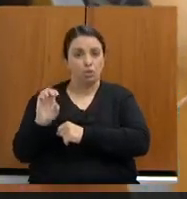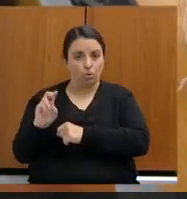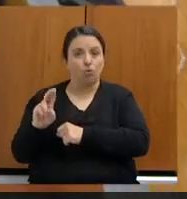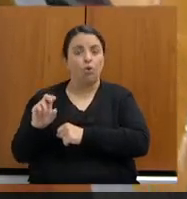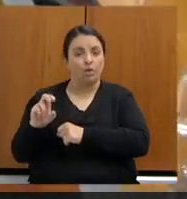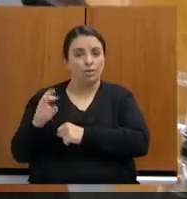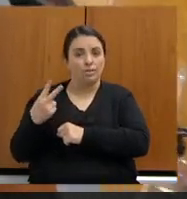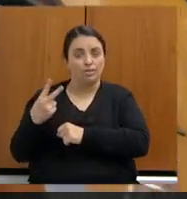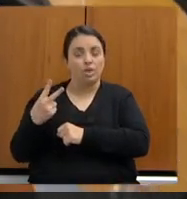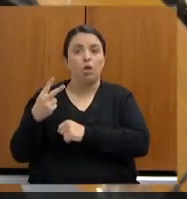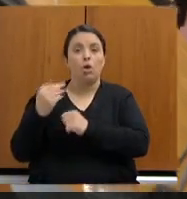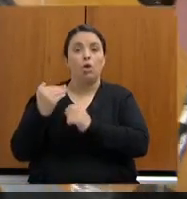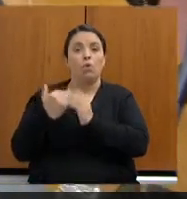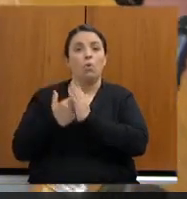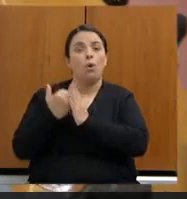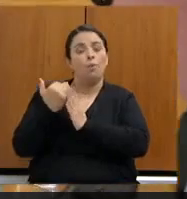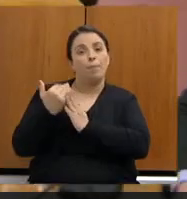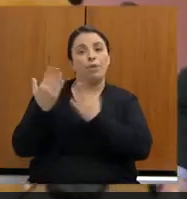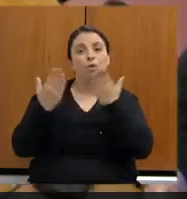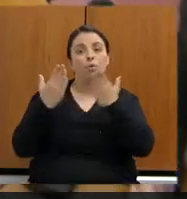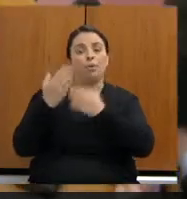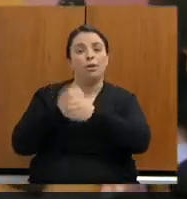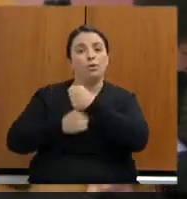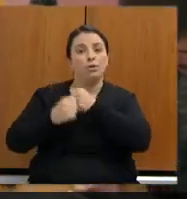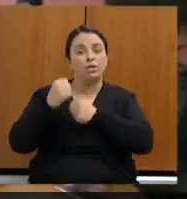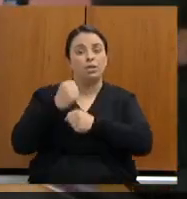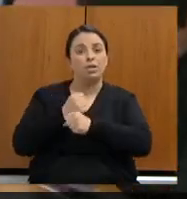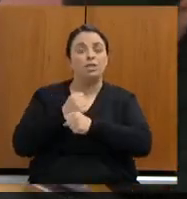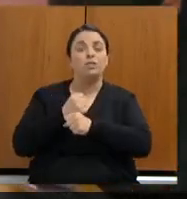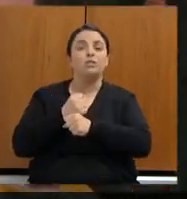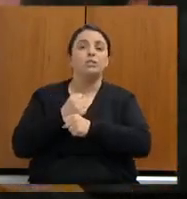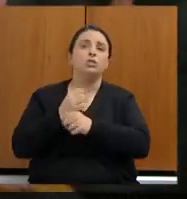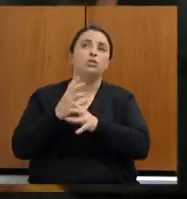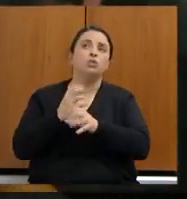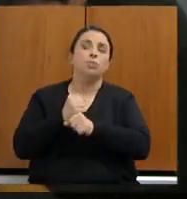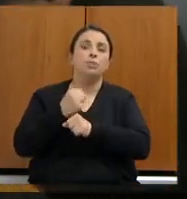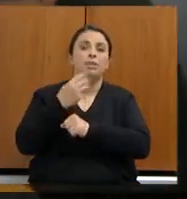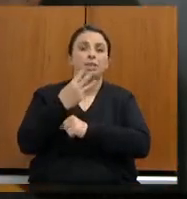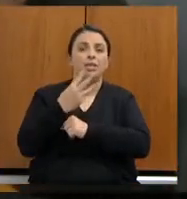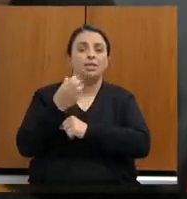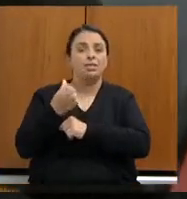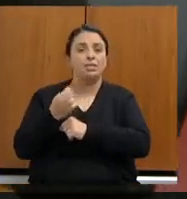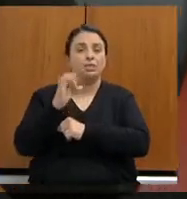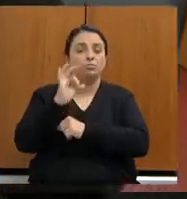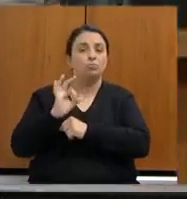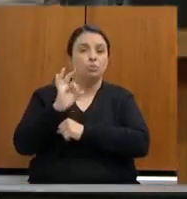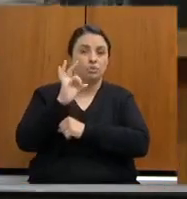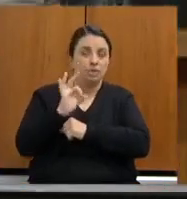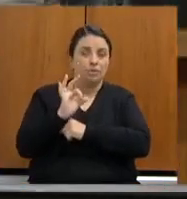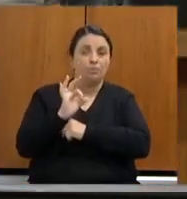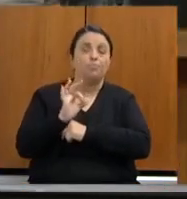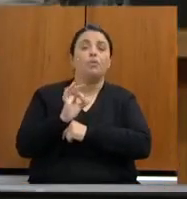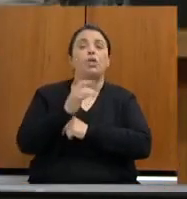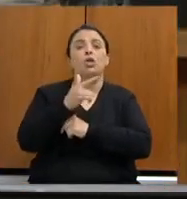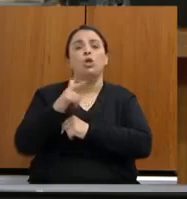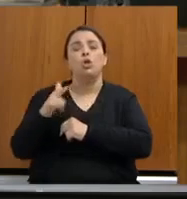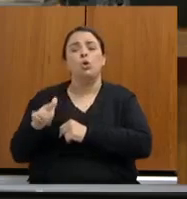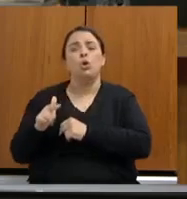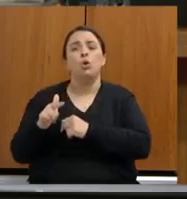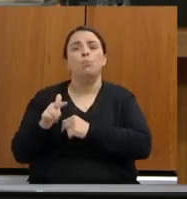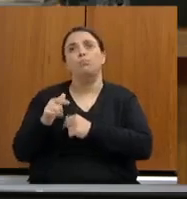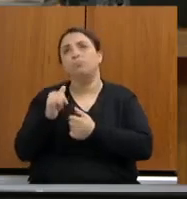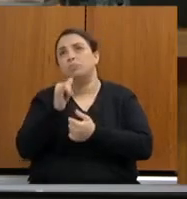de 33.6 por cento e alguns dos serviços que são prestados ele